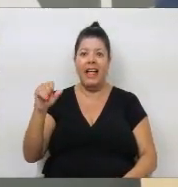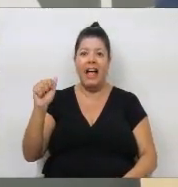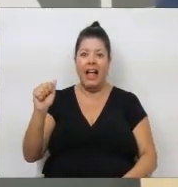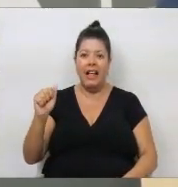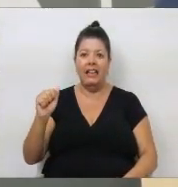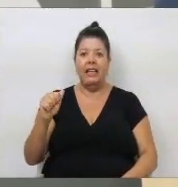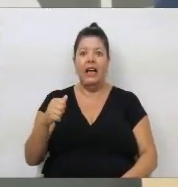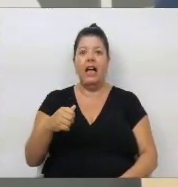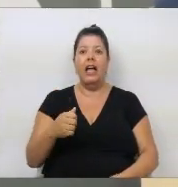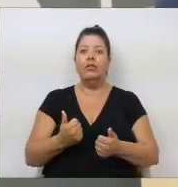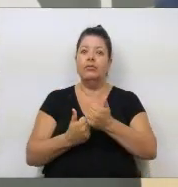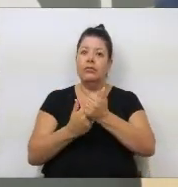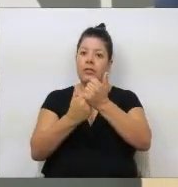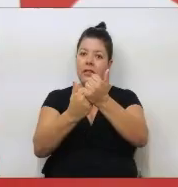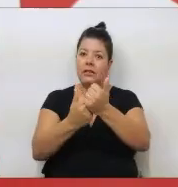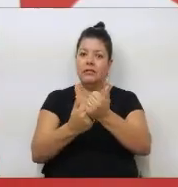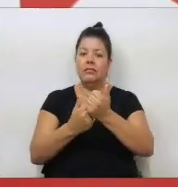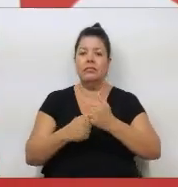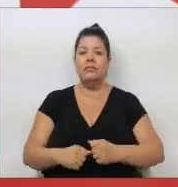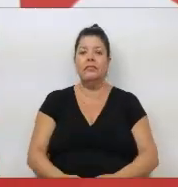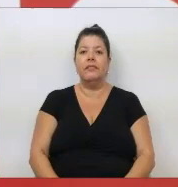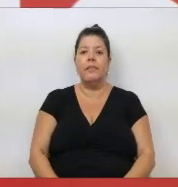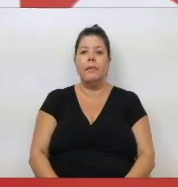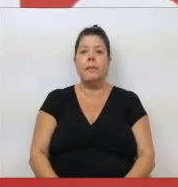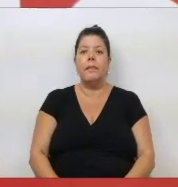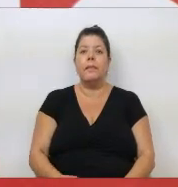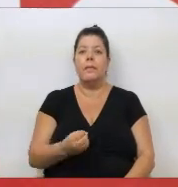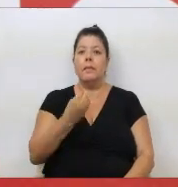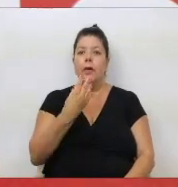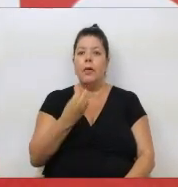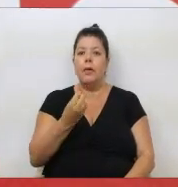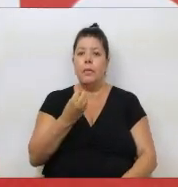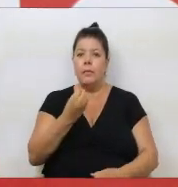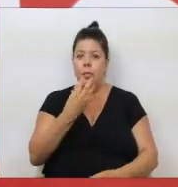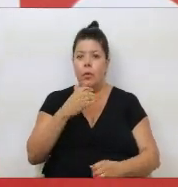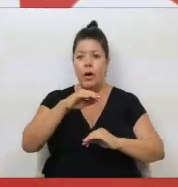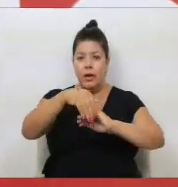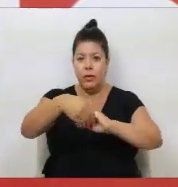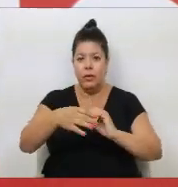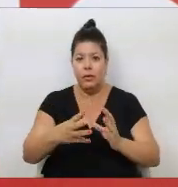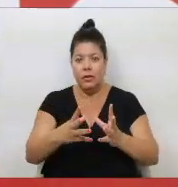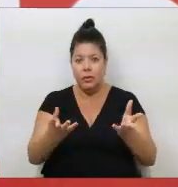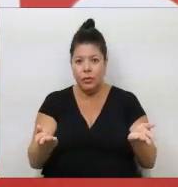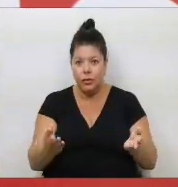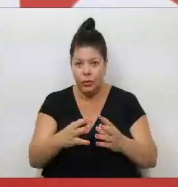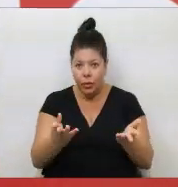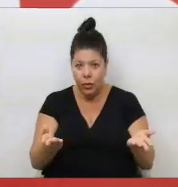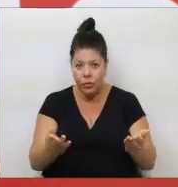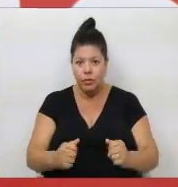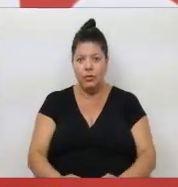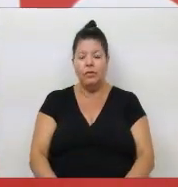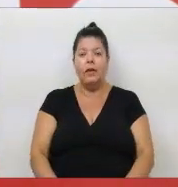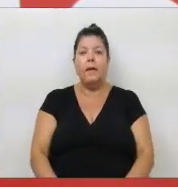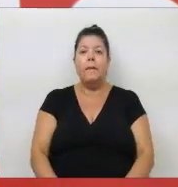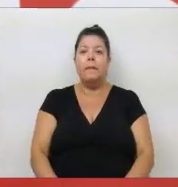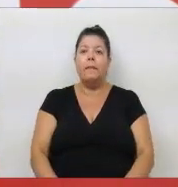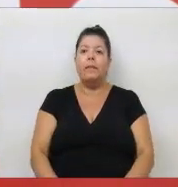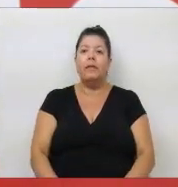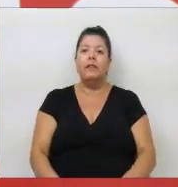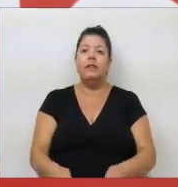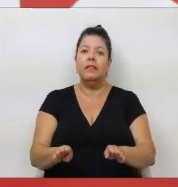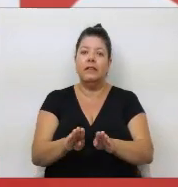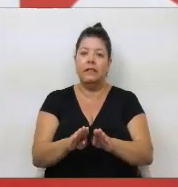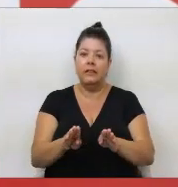majoritária, né, também do candidato a vice do partido. Bem, boa noite, Kleber, boa noite os internautas do Portal A Hora, que prestam